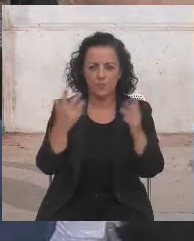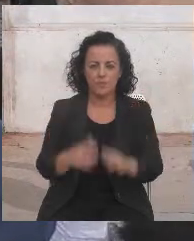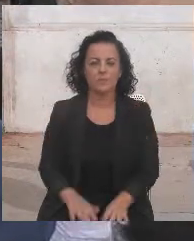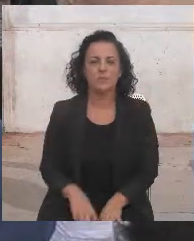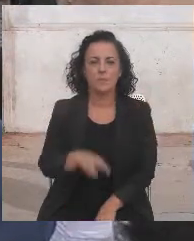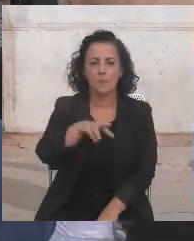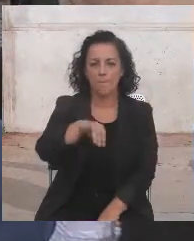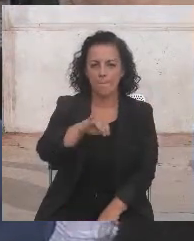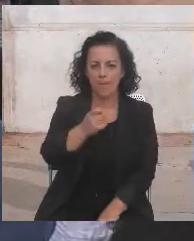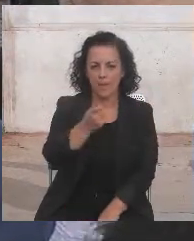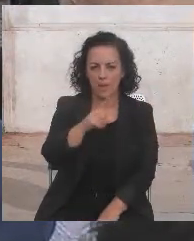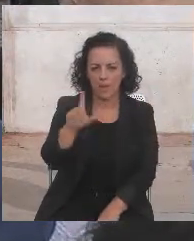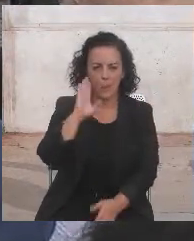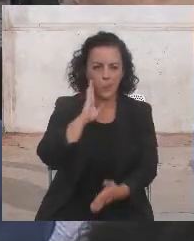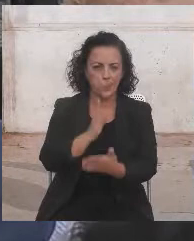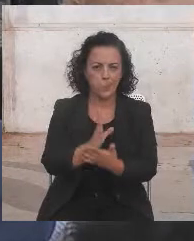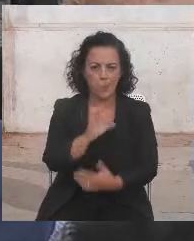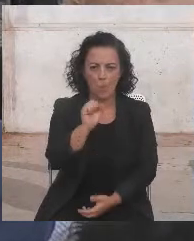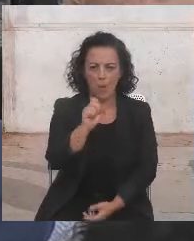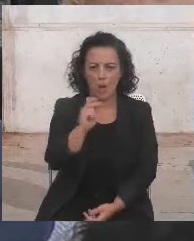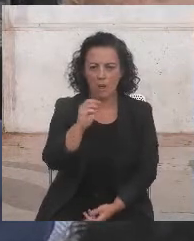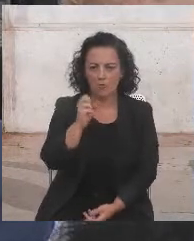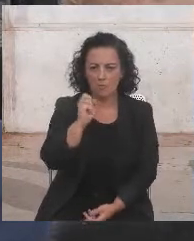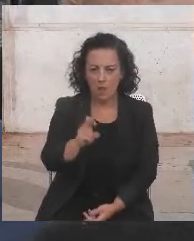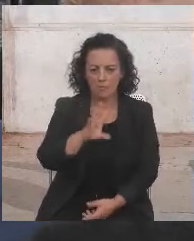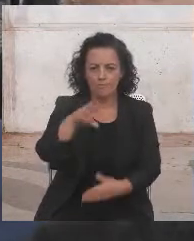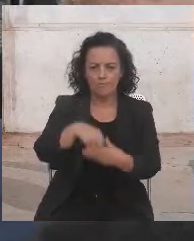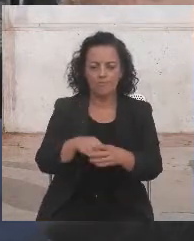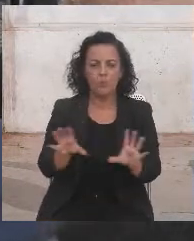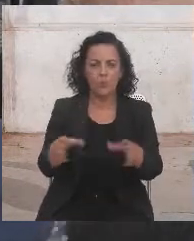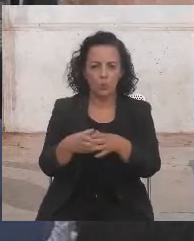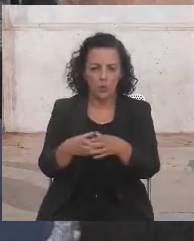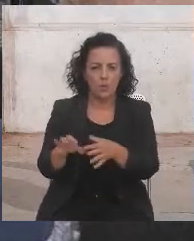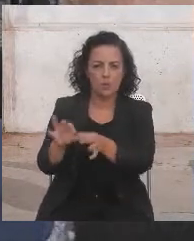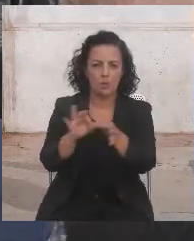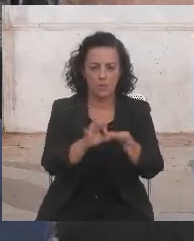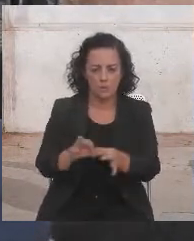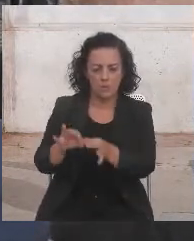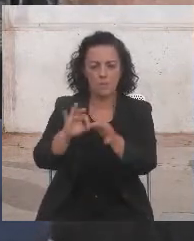Miguel Feliciano Gaspar, Coligação Mais Lisboa.